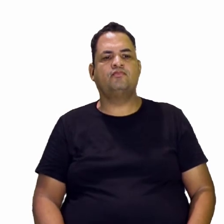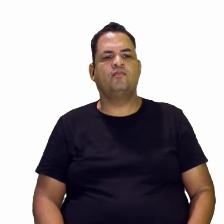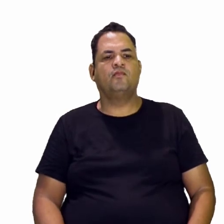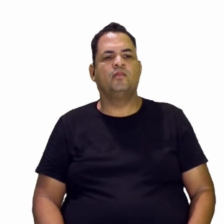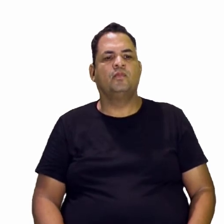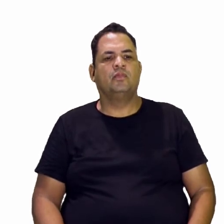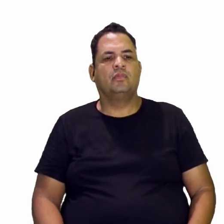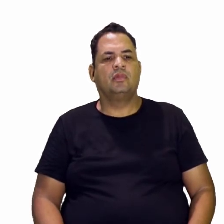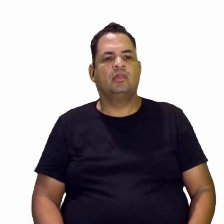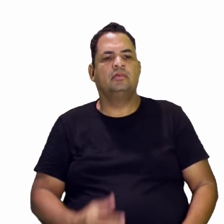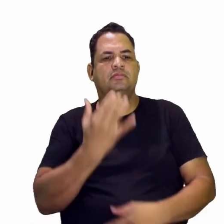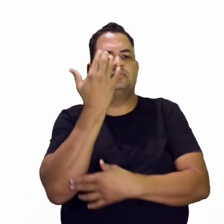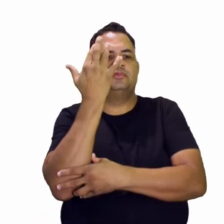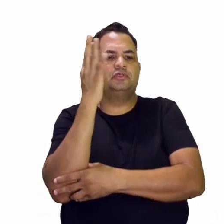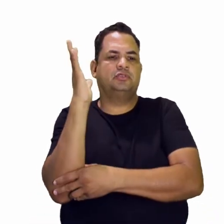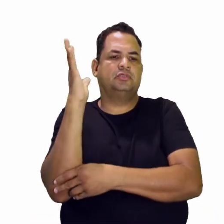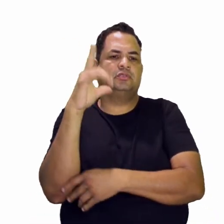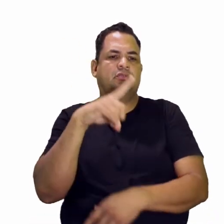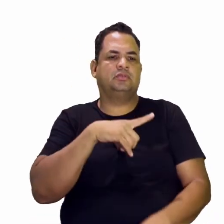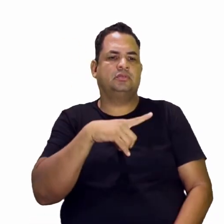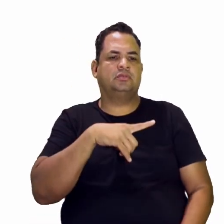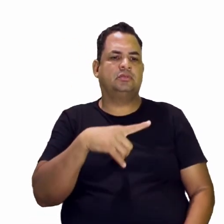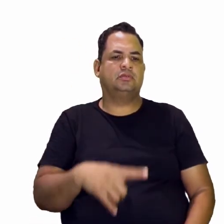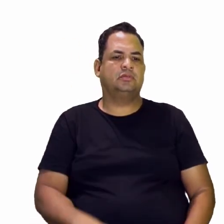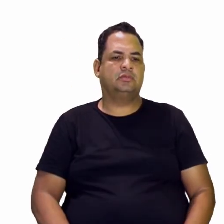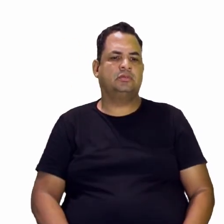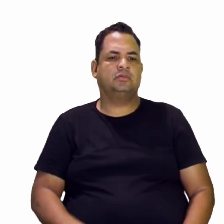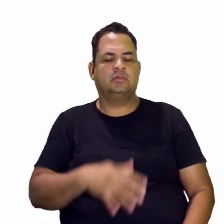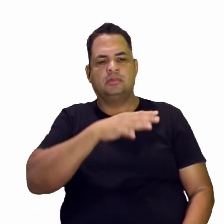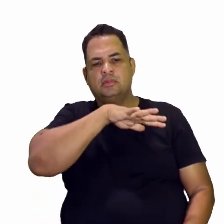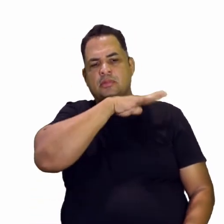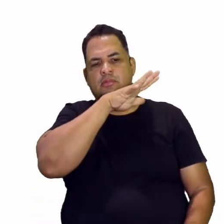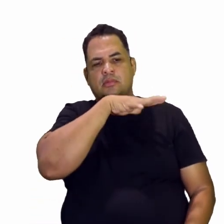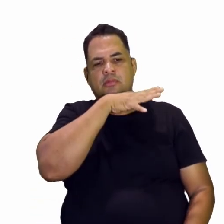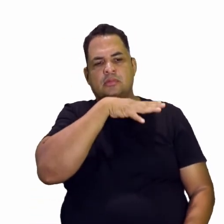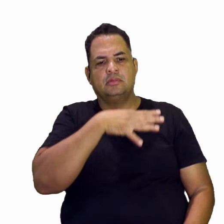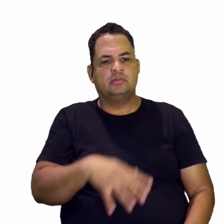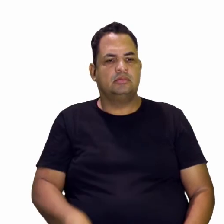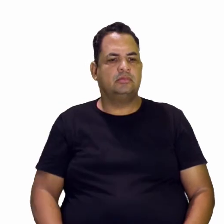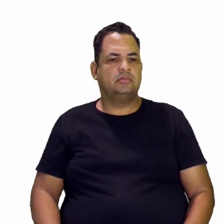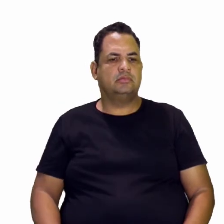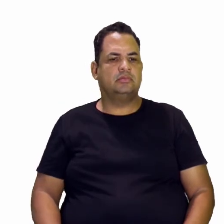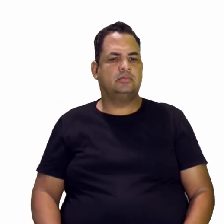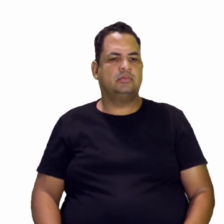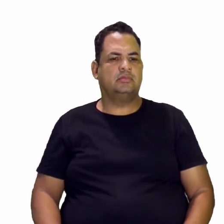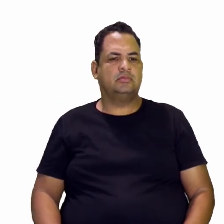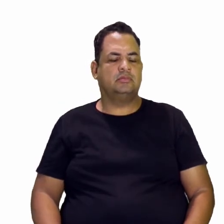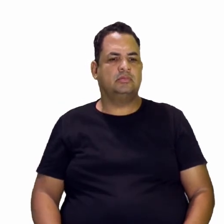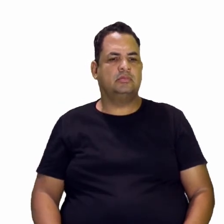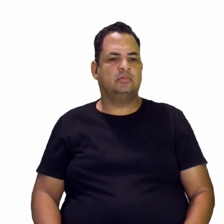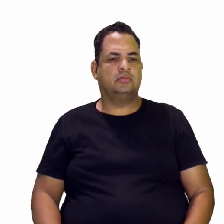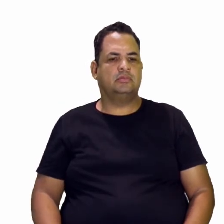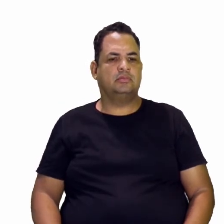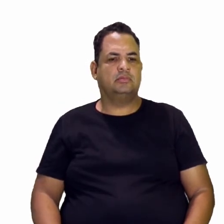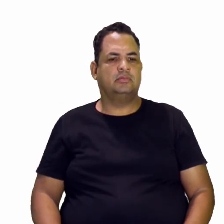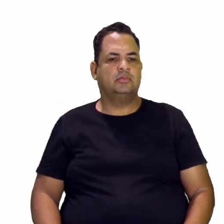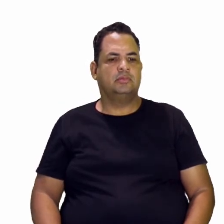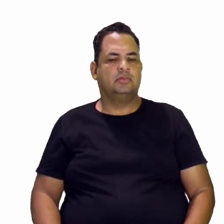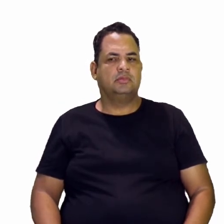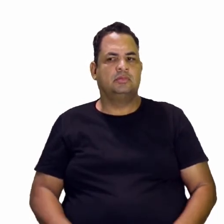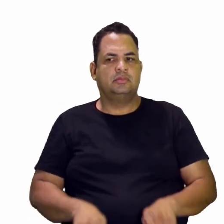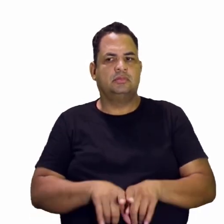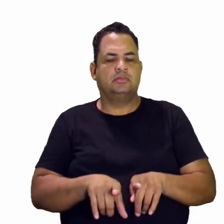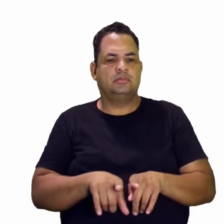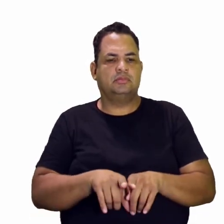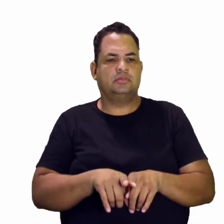superior vegetais. Aí a gente tem aqui animais, registro aqui um animal inteiro, né? Um fóssil de animal inteiro, e